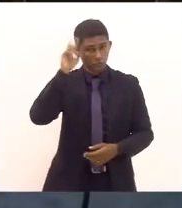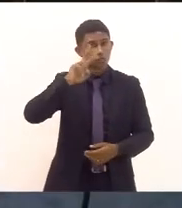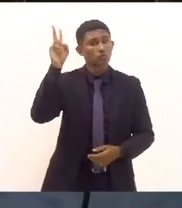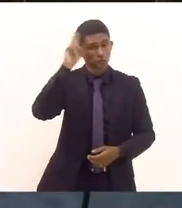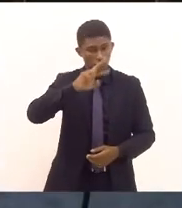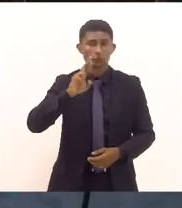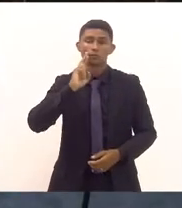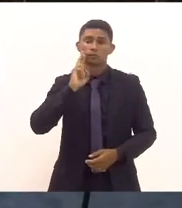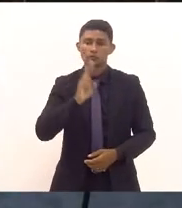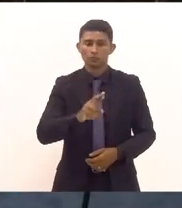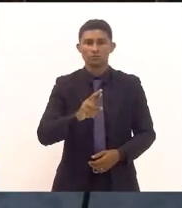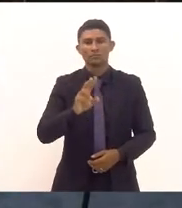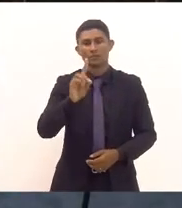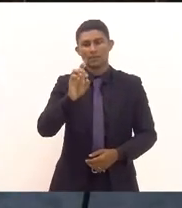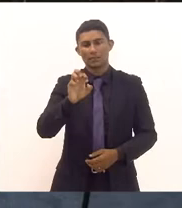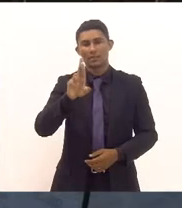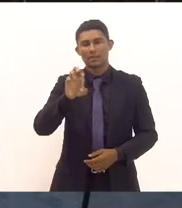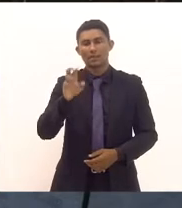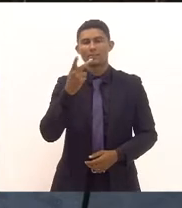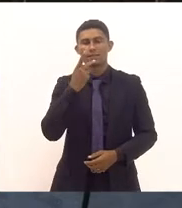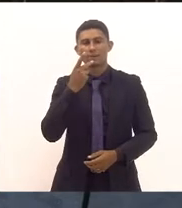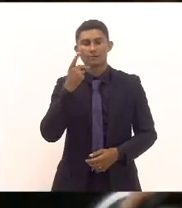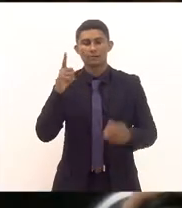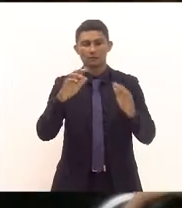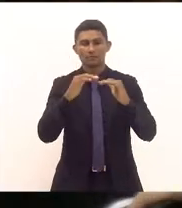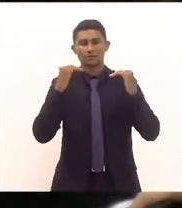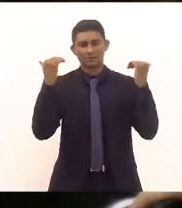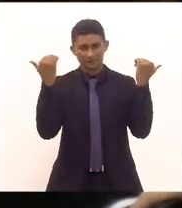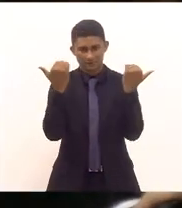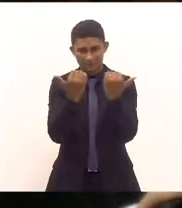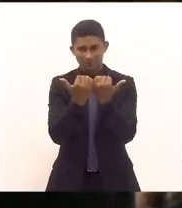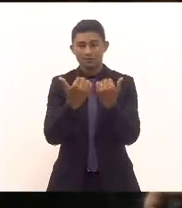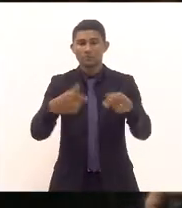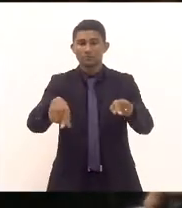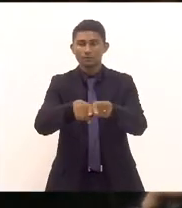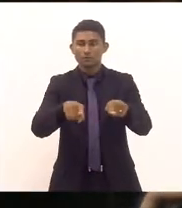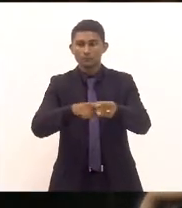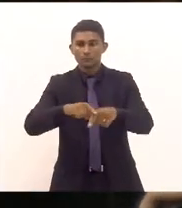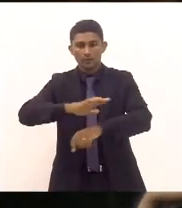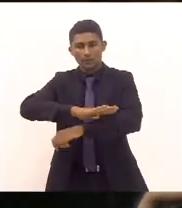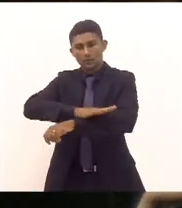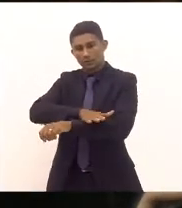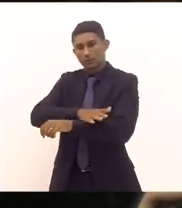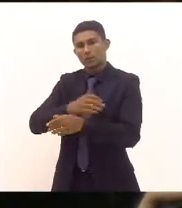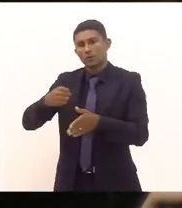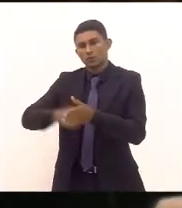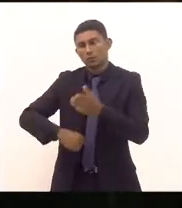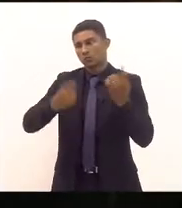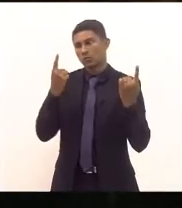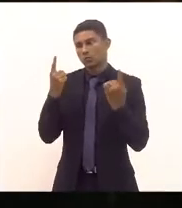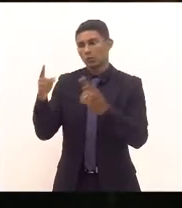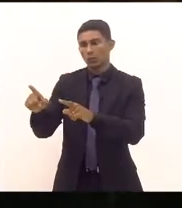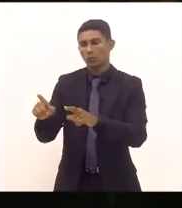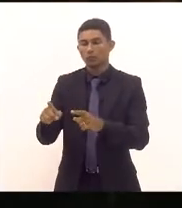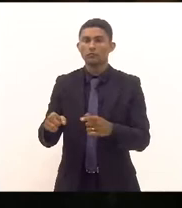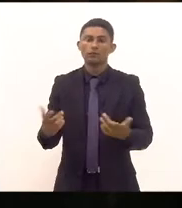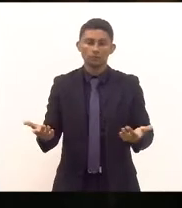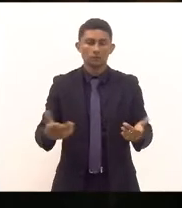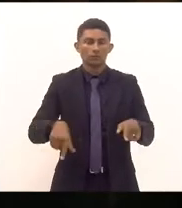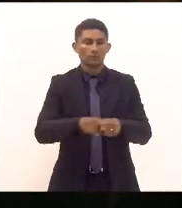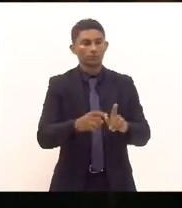como dele lembrou o Vasco de São Januário o Vasco da Luta anti-racista o Vasco do Paulinho e